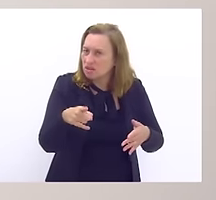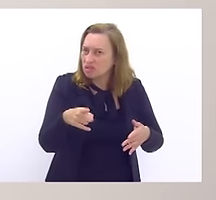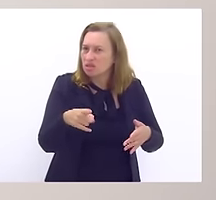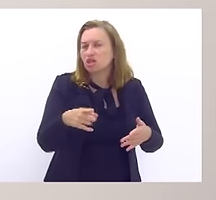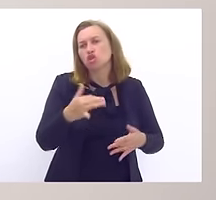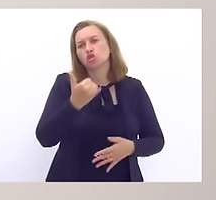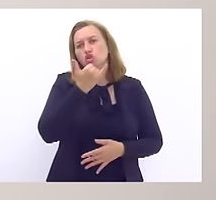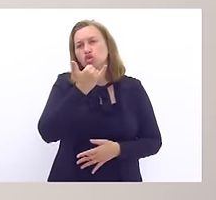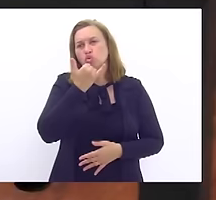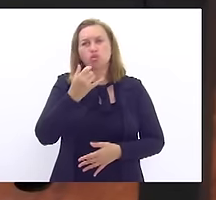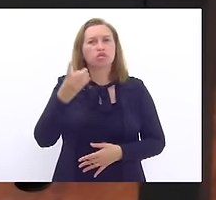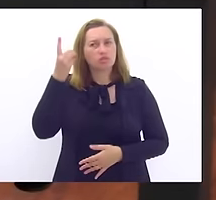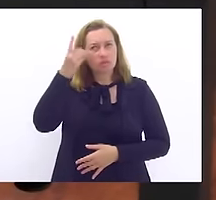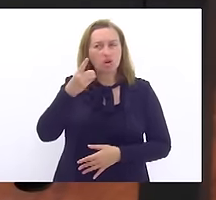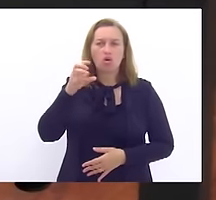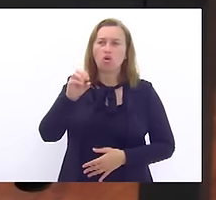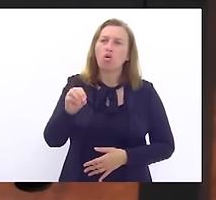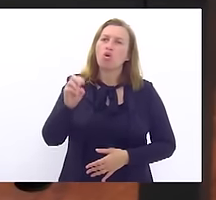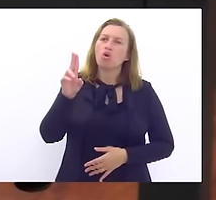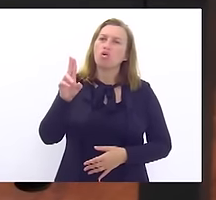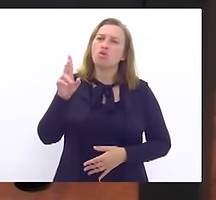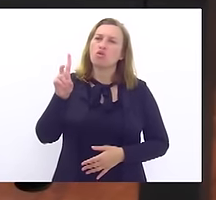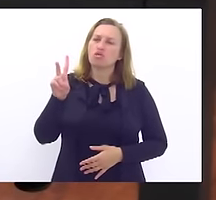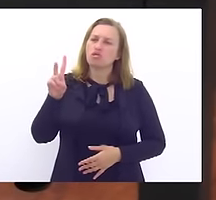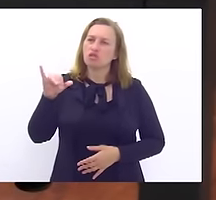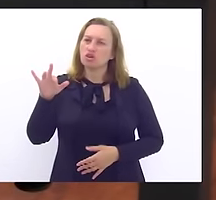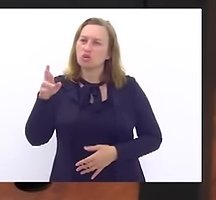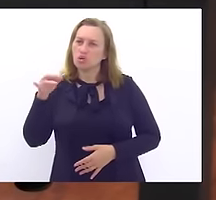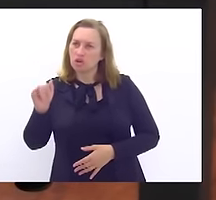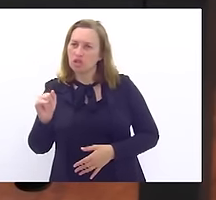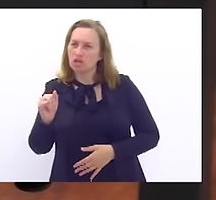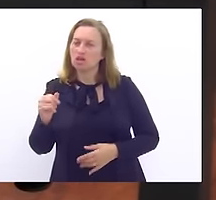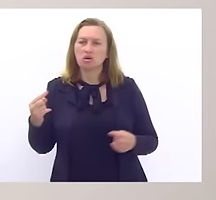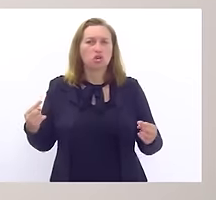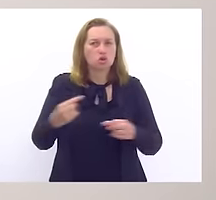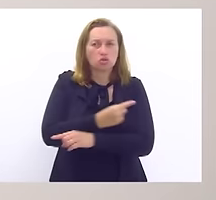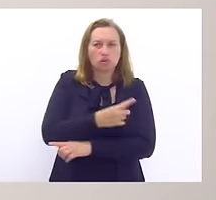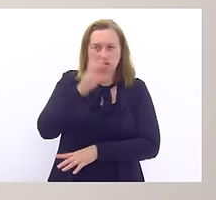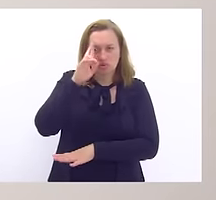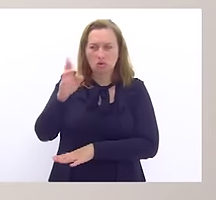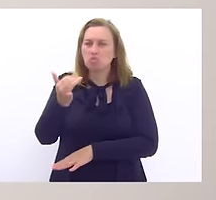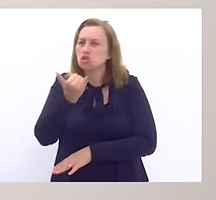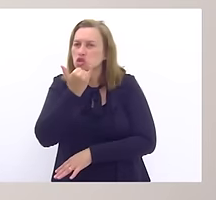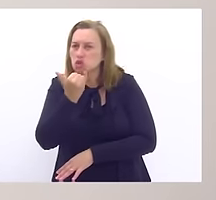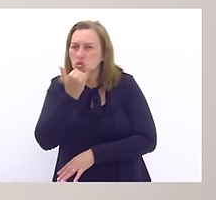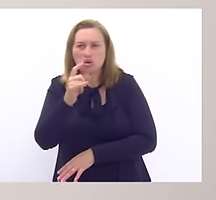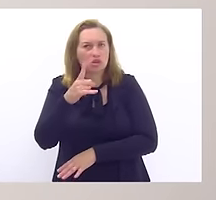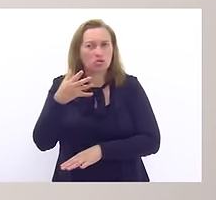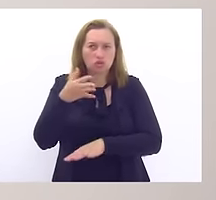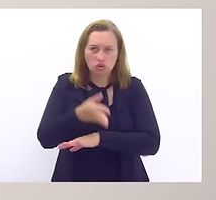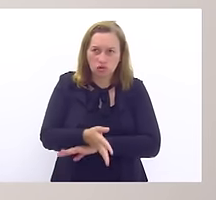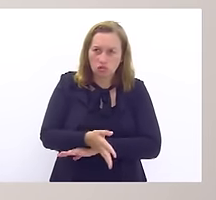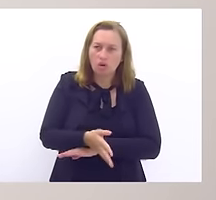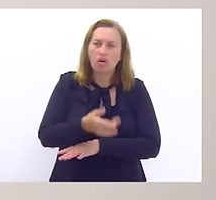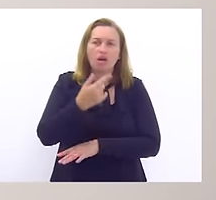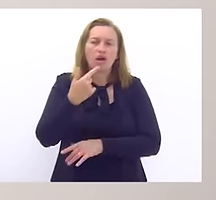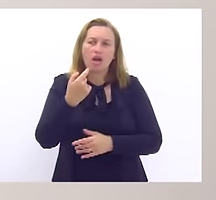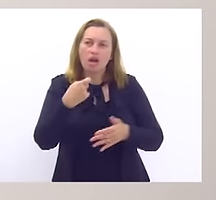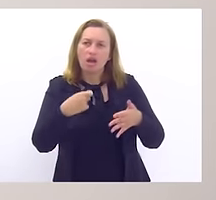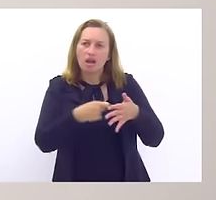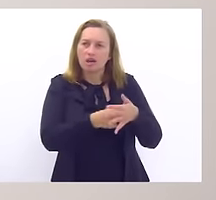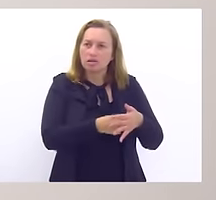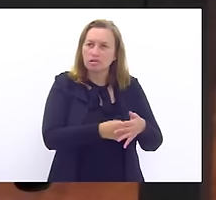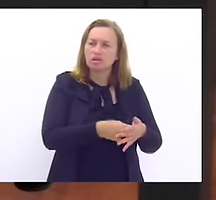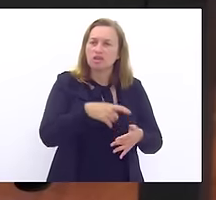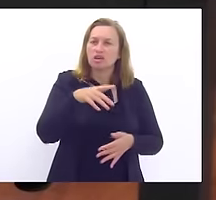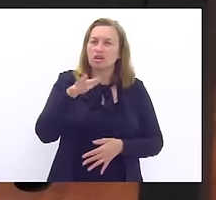Deputado não é ouvidoria chegou me permita discordado não chegou a reclamação de que um